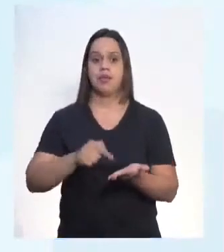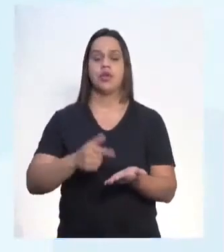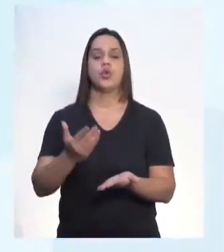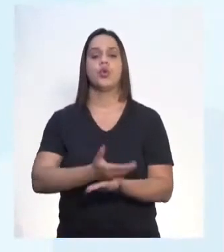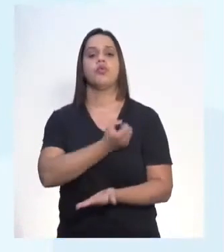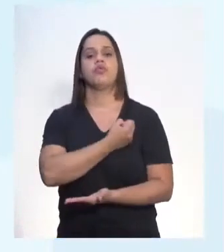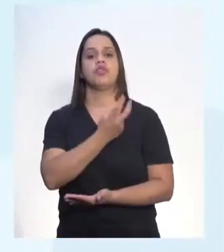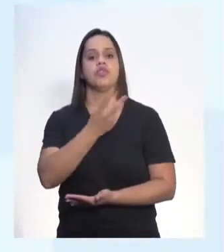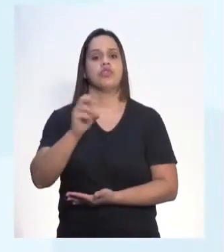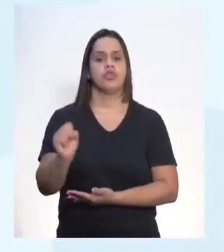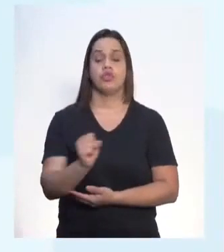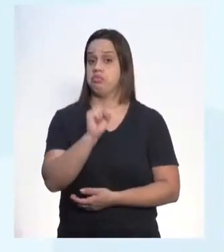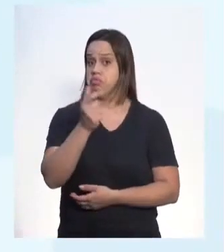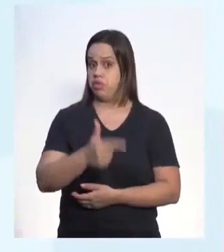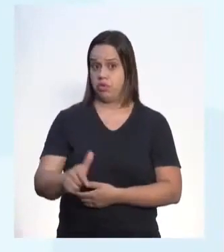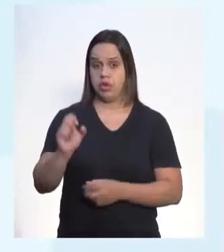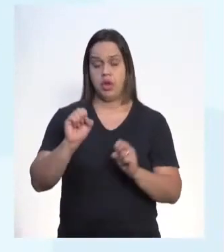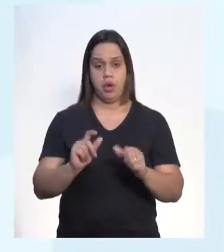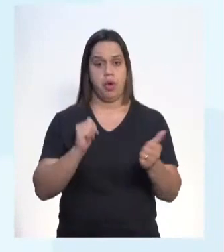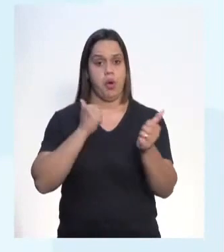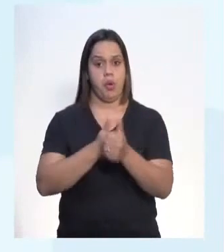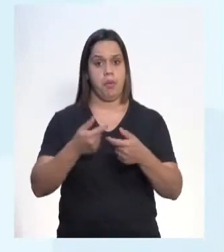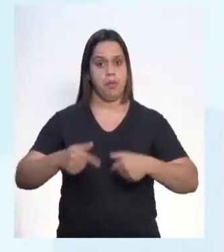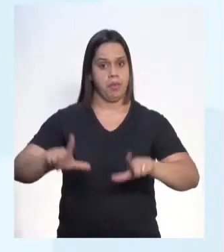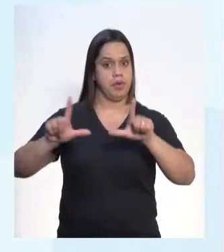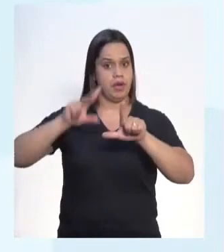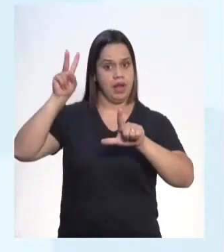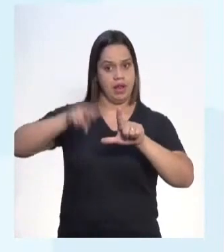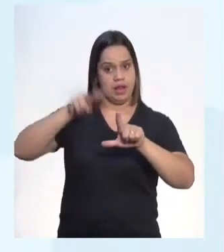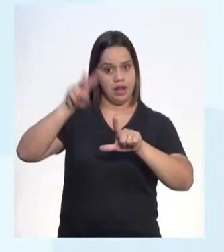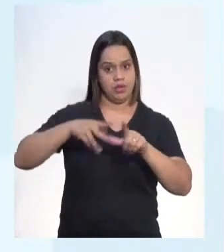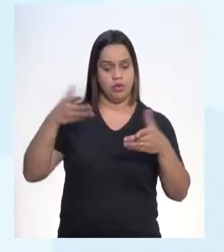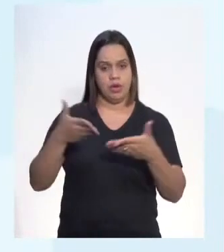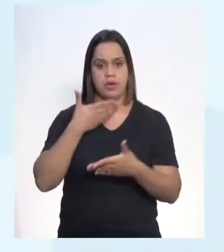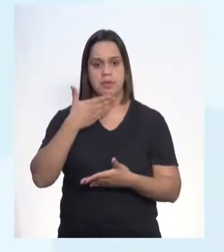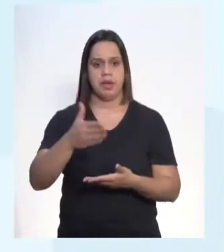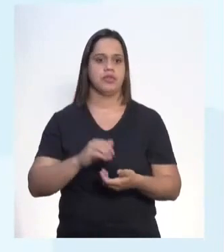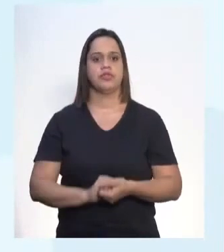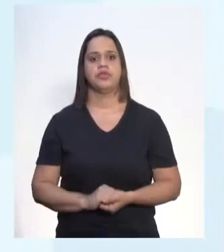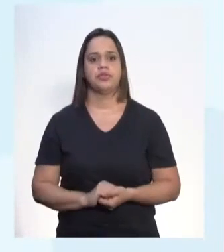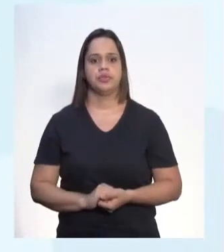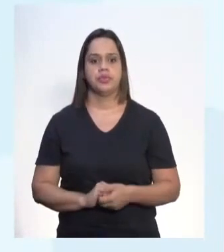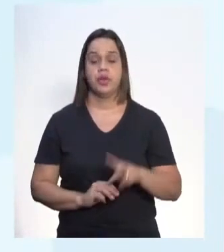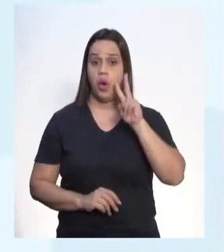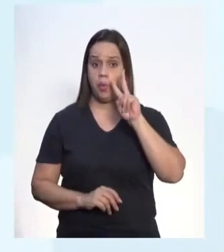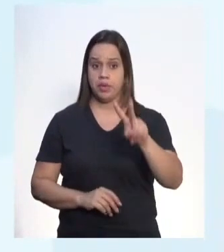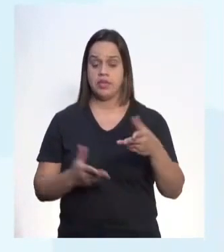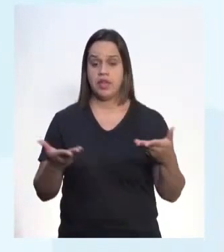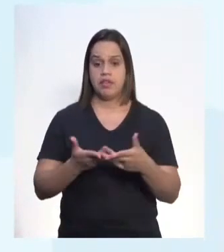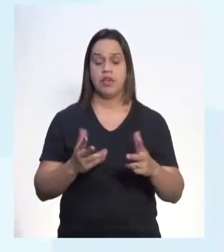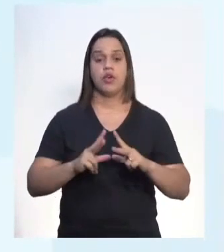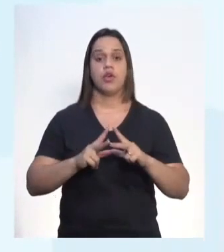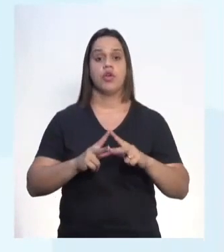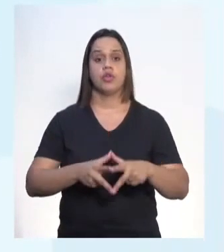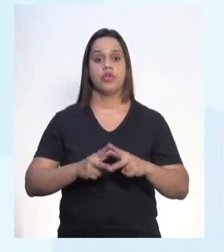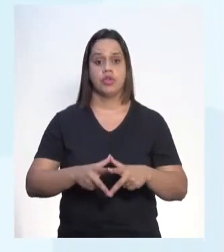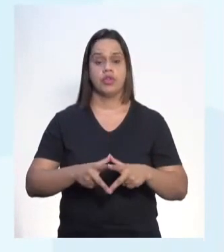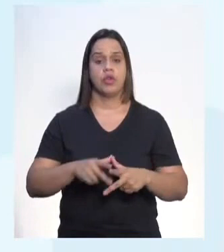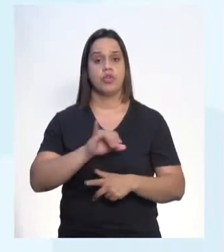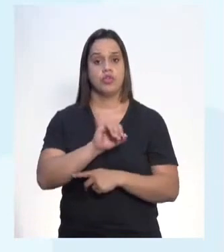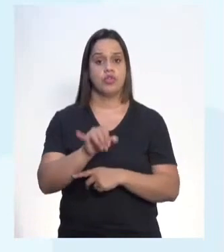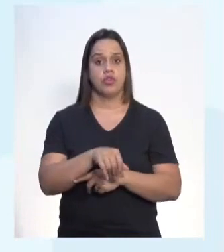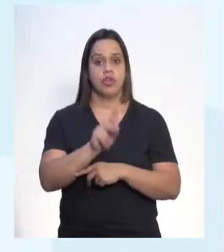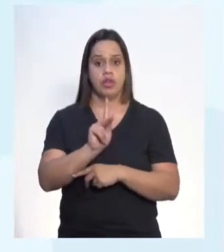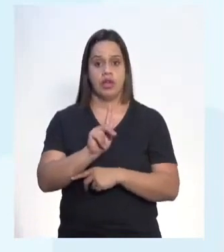28. Se você não está, acompanhe o que essa atividade está pedindo. Observe o triângulo